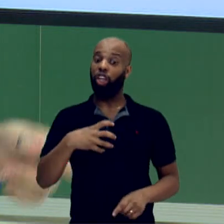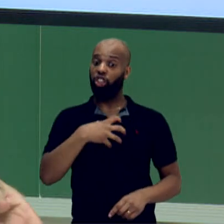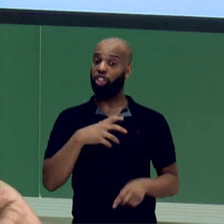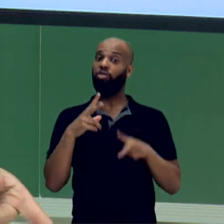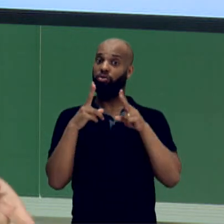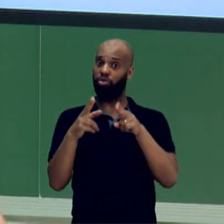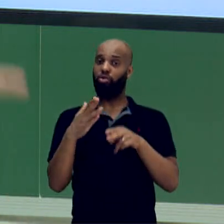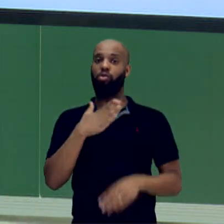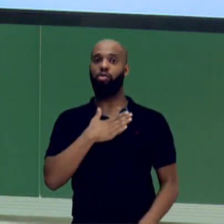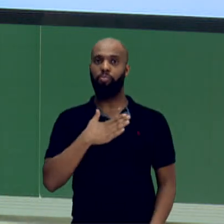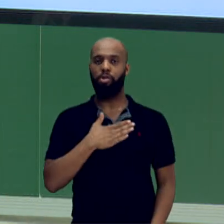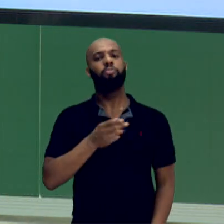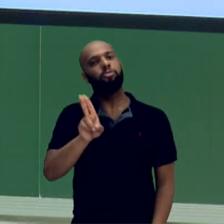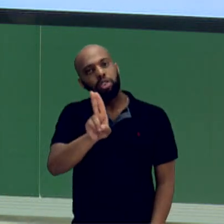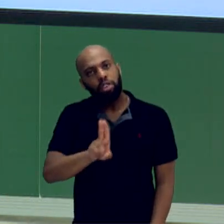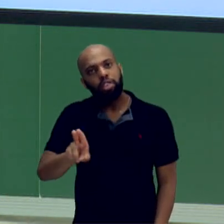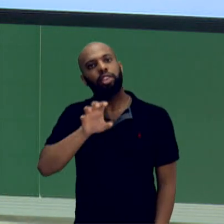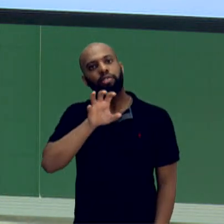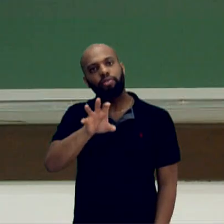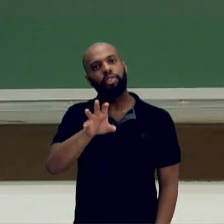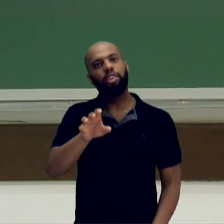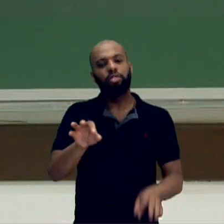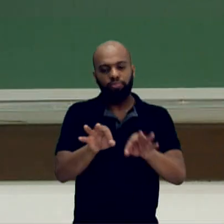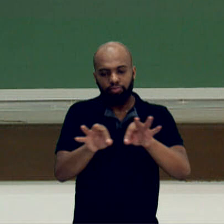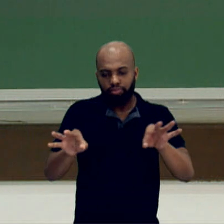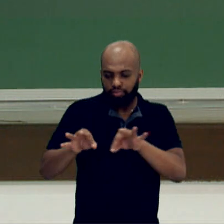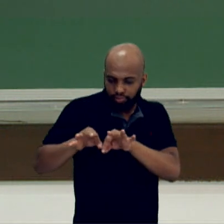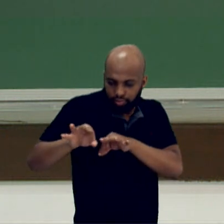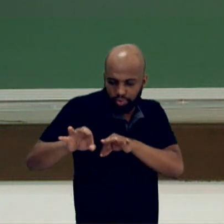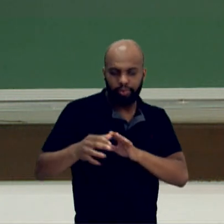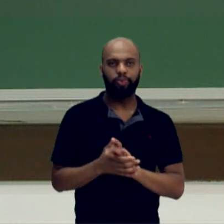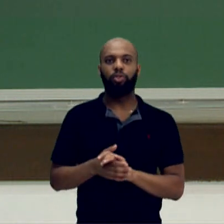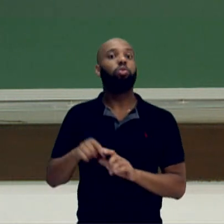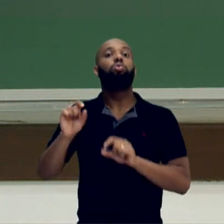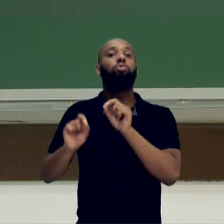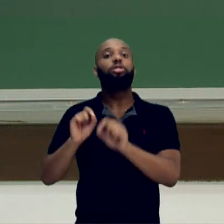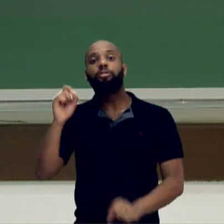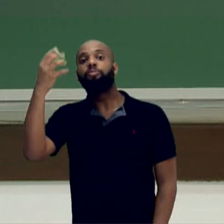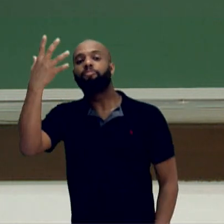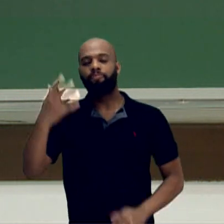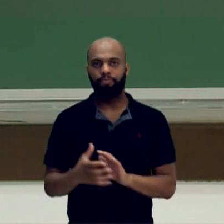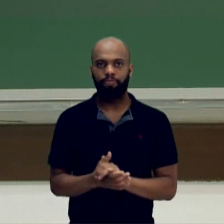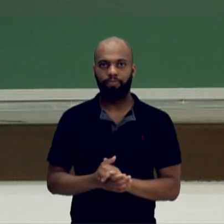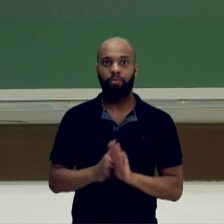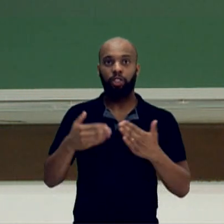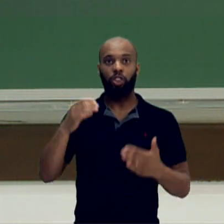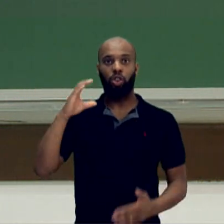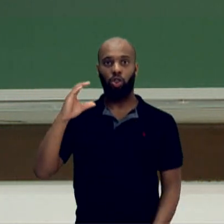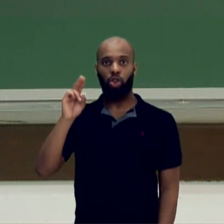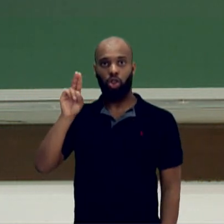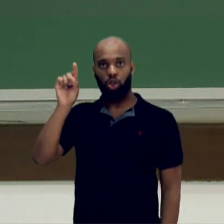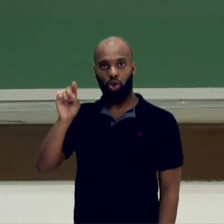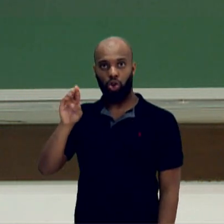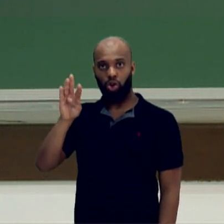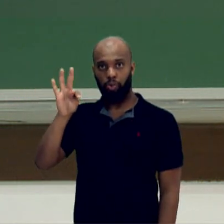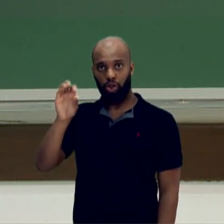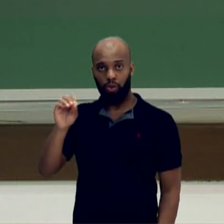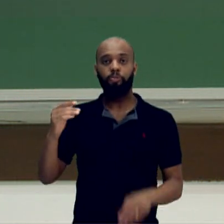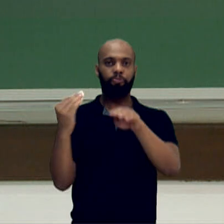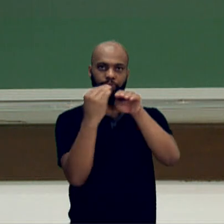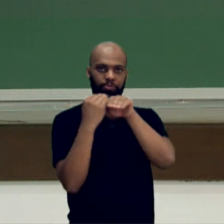aí? Olha a confusão que dava. Palmo foi o que vocês usaram. Jarda, era